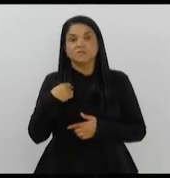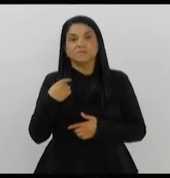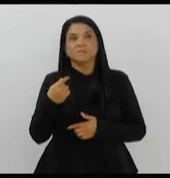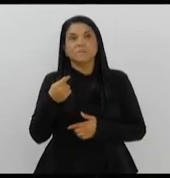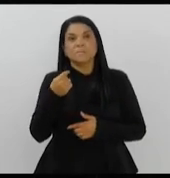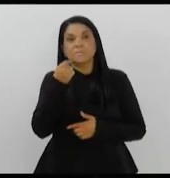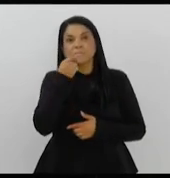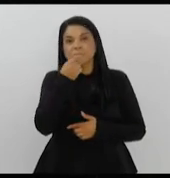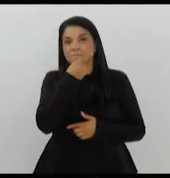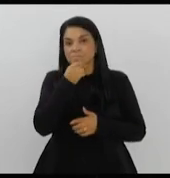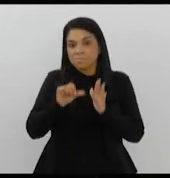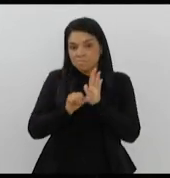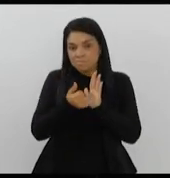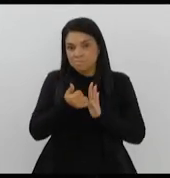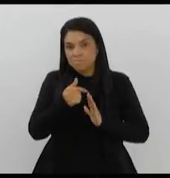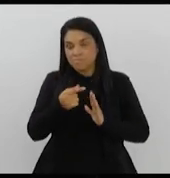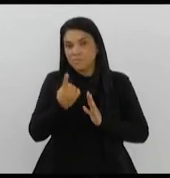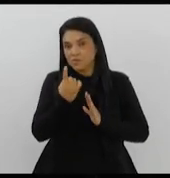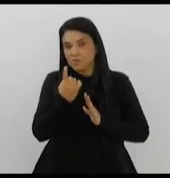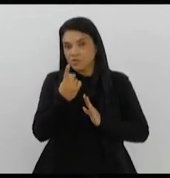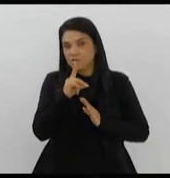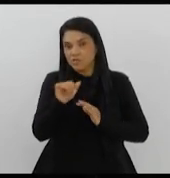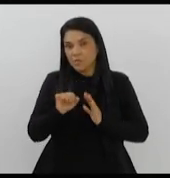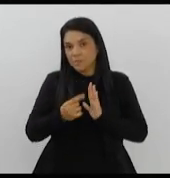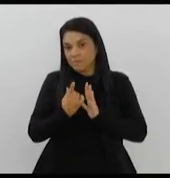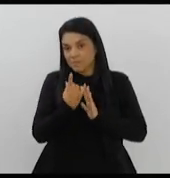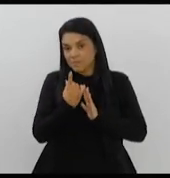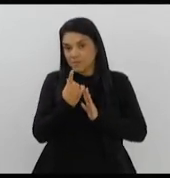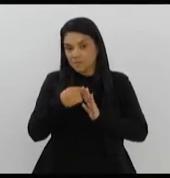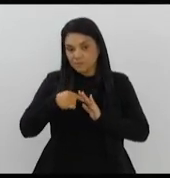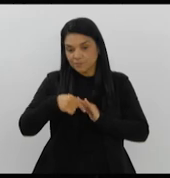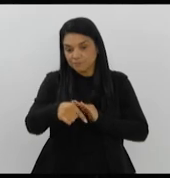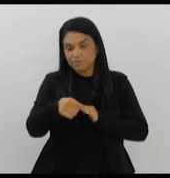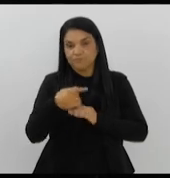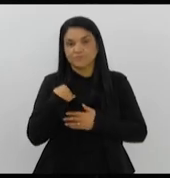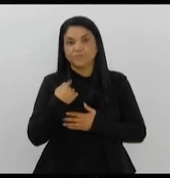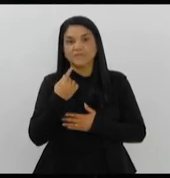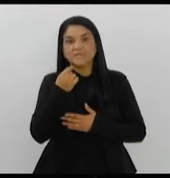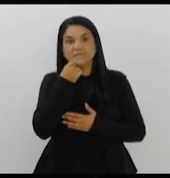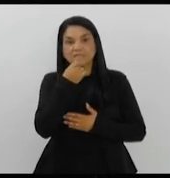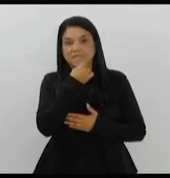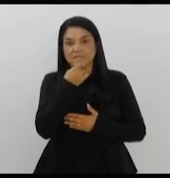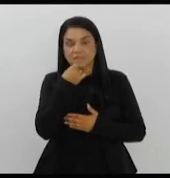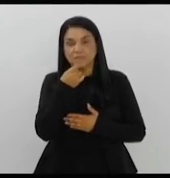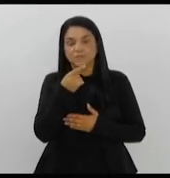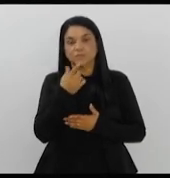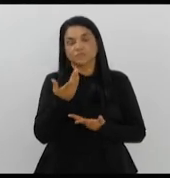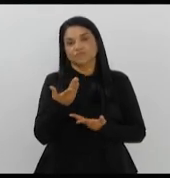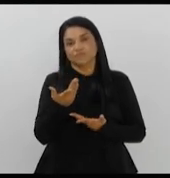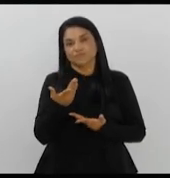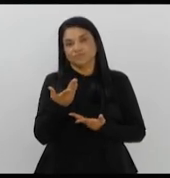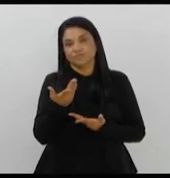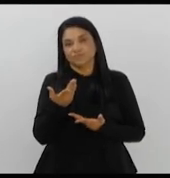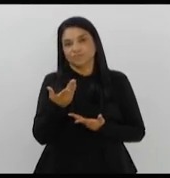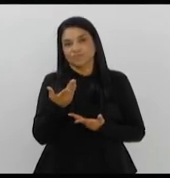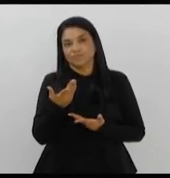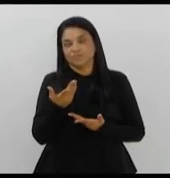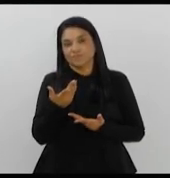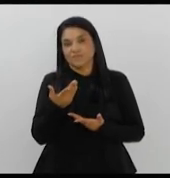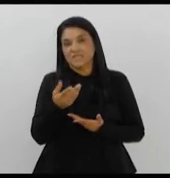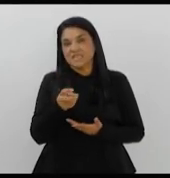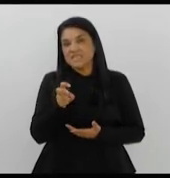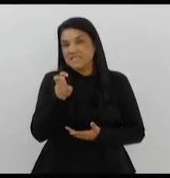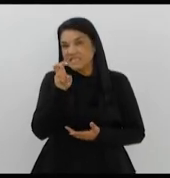24. 1º de setembro de 24. 8 menos 3, 5. Há